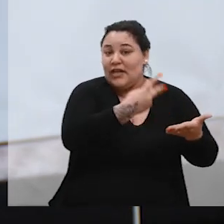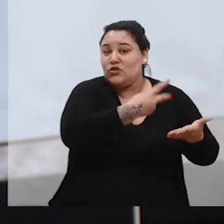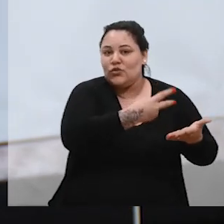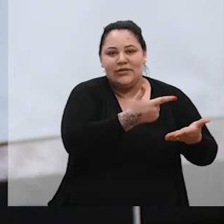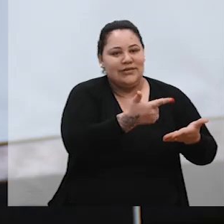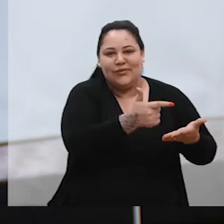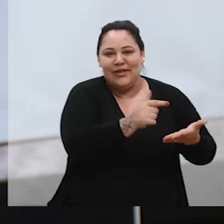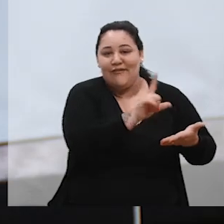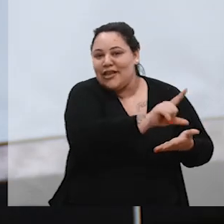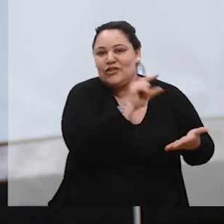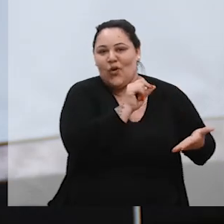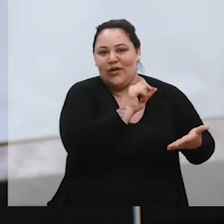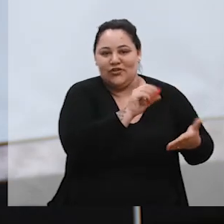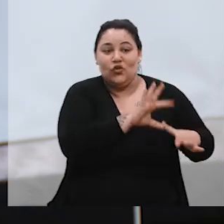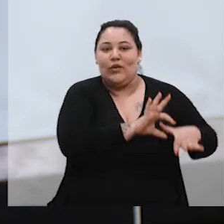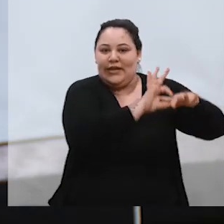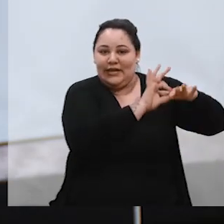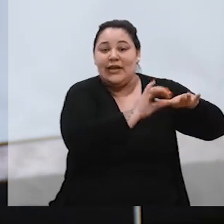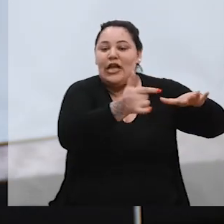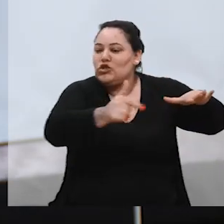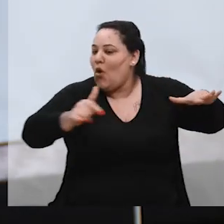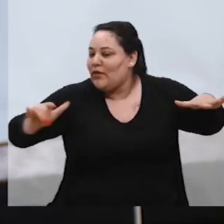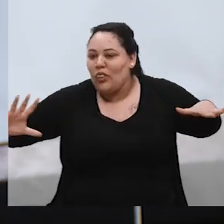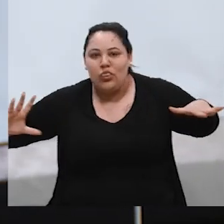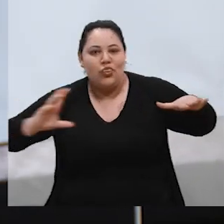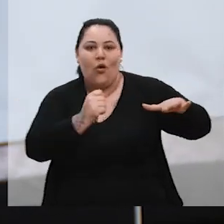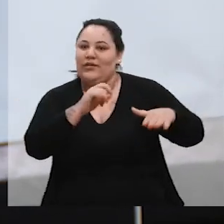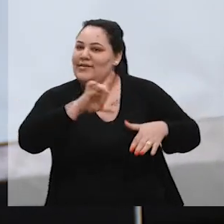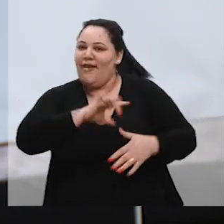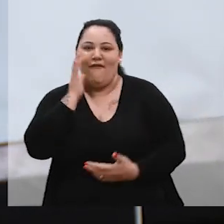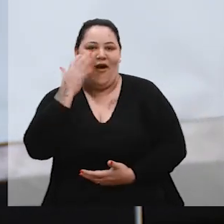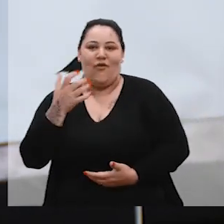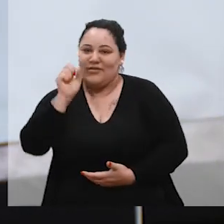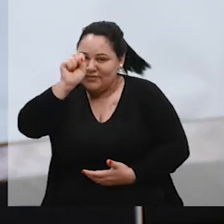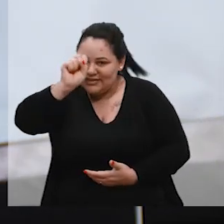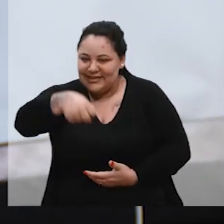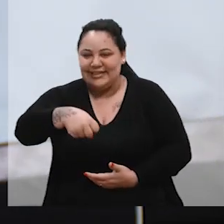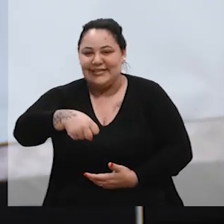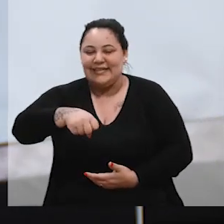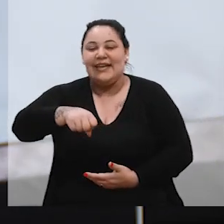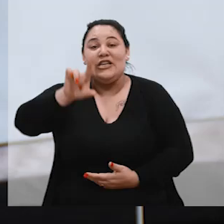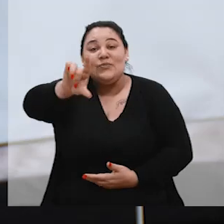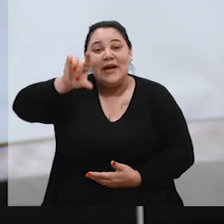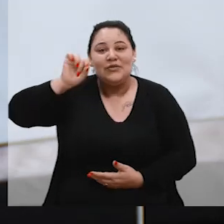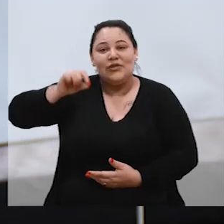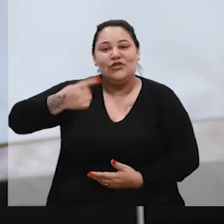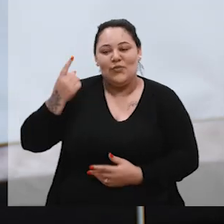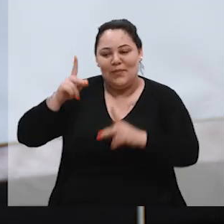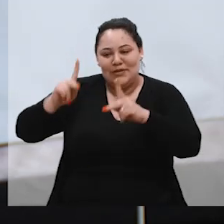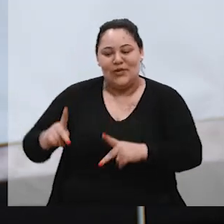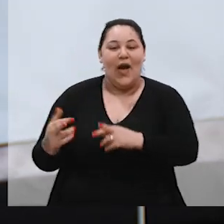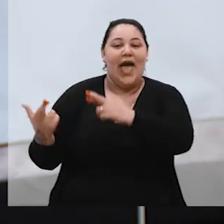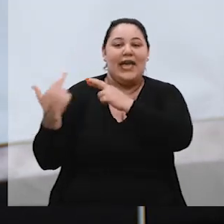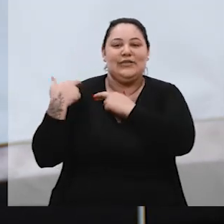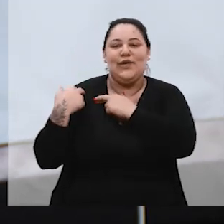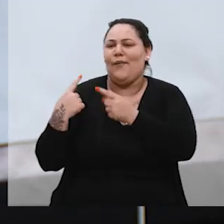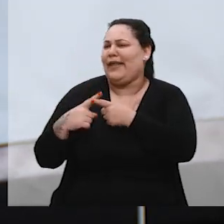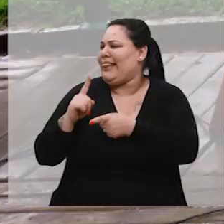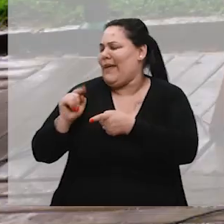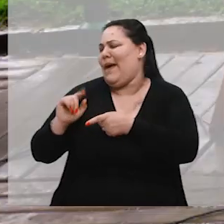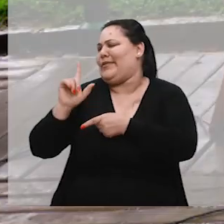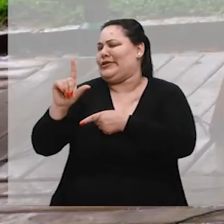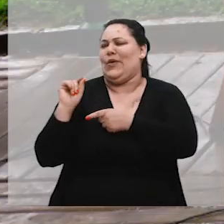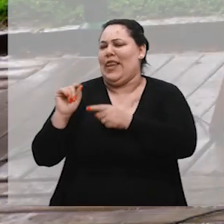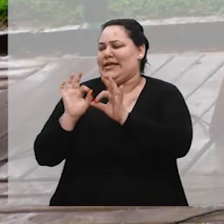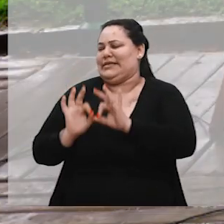de patrono ou patrona. Nas demais, sempre aconteceram, né, essa escolha, porque não é uma escolha simples, até onde